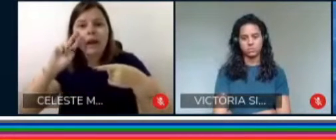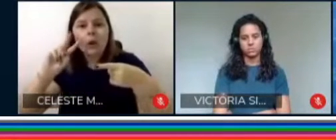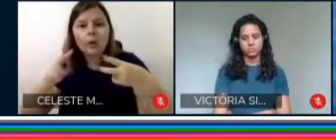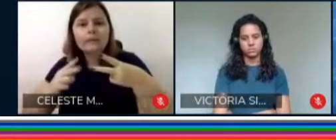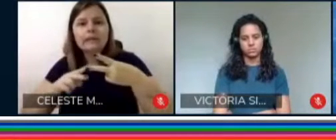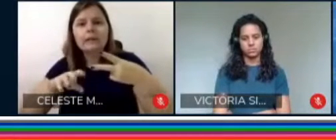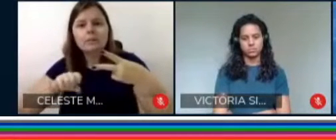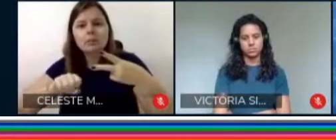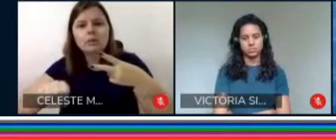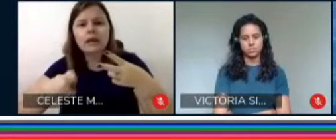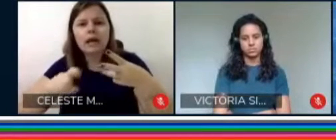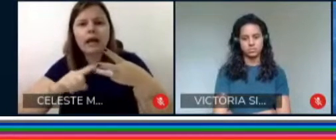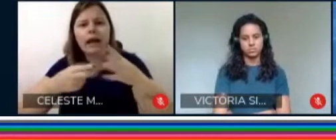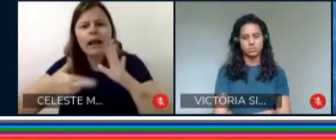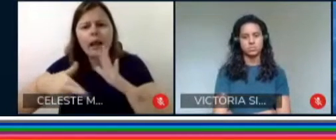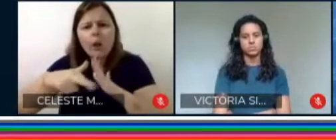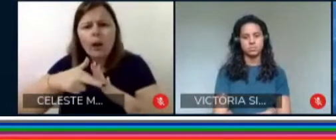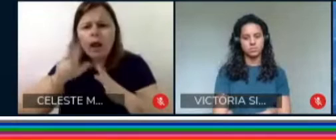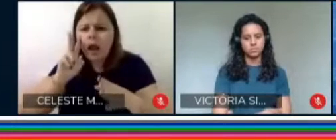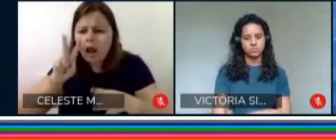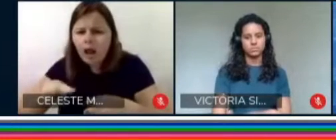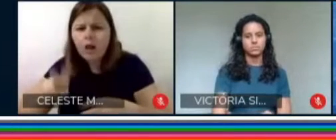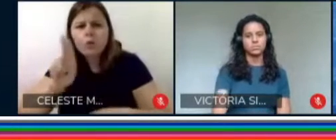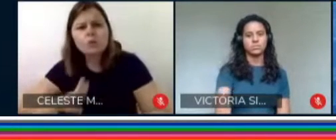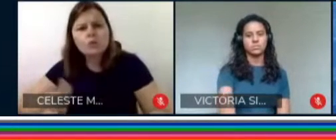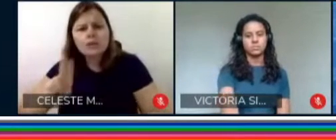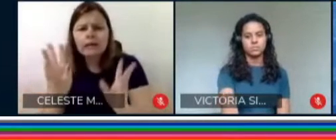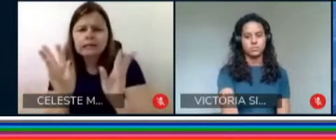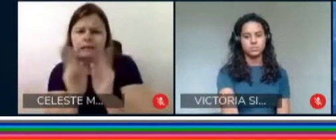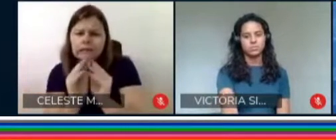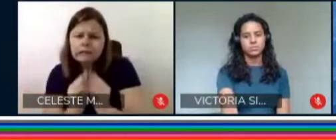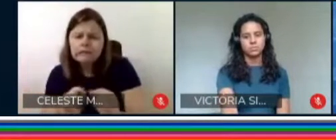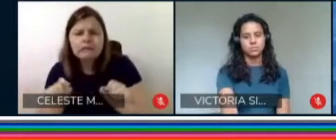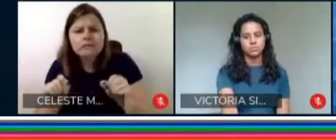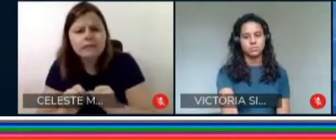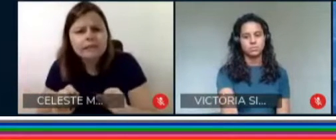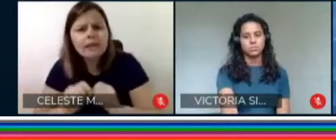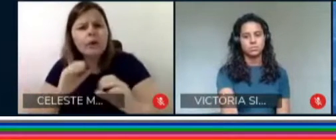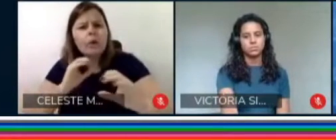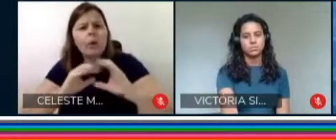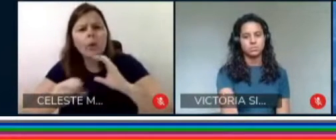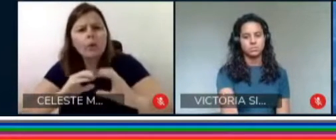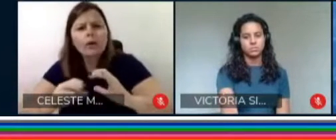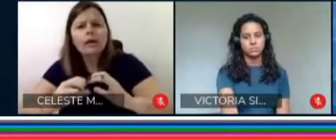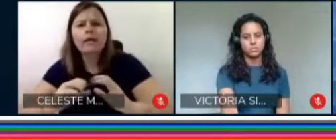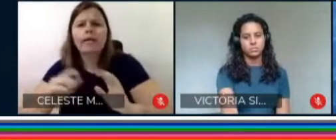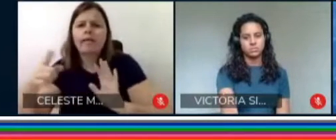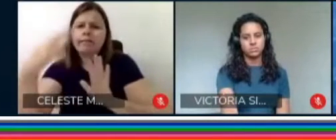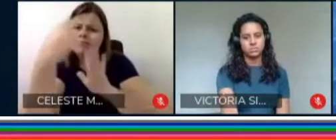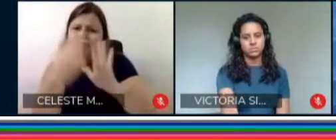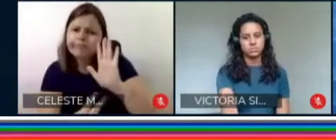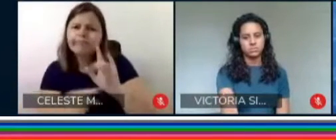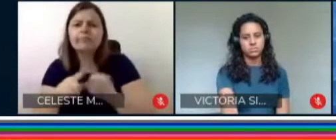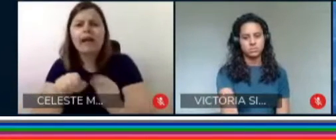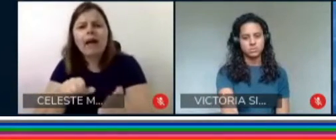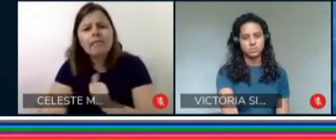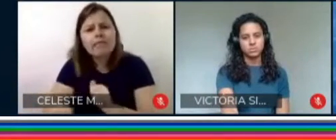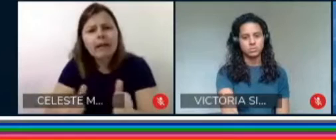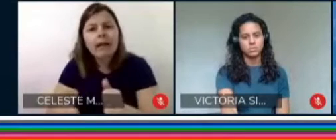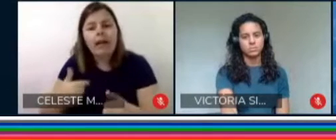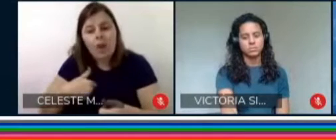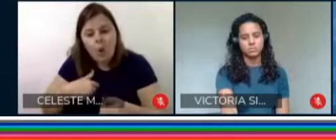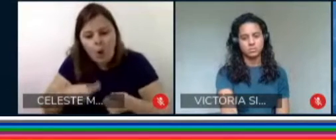recuperar e acessar, usar, sintetizar e produzir, comunicar, ser lido e